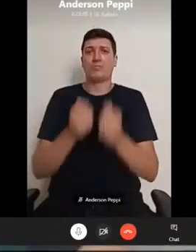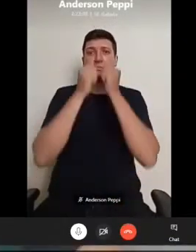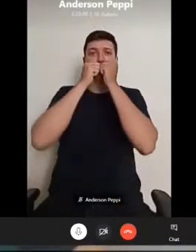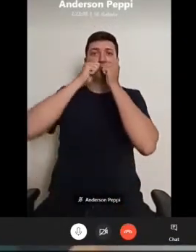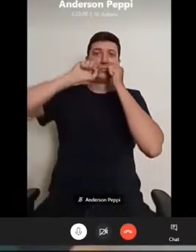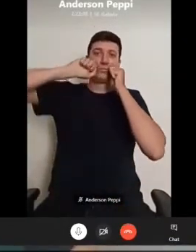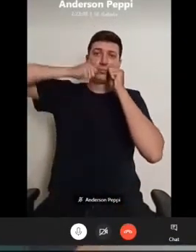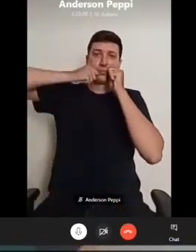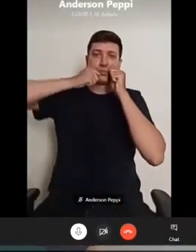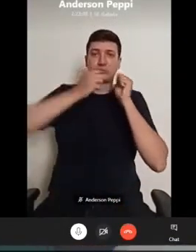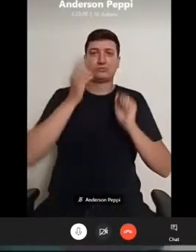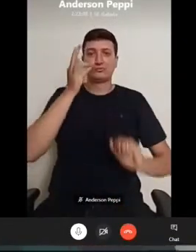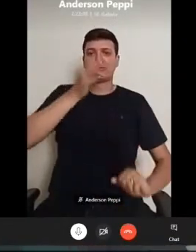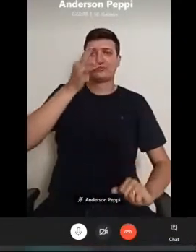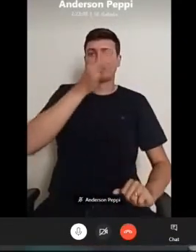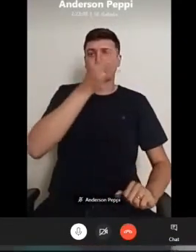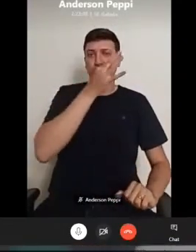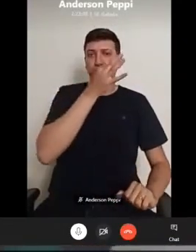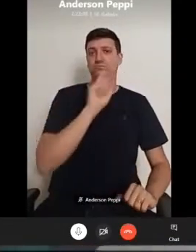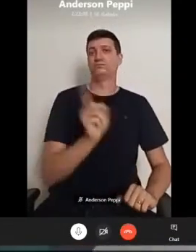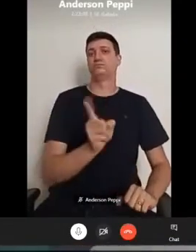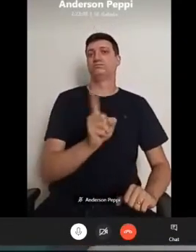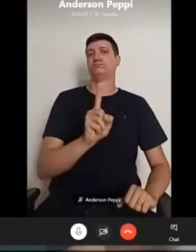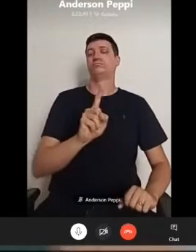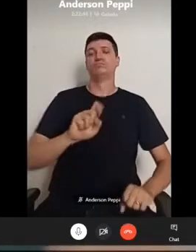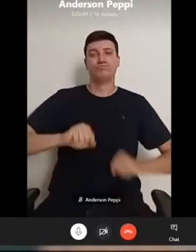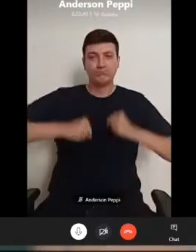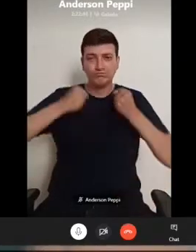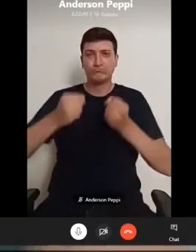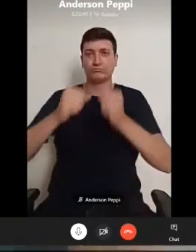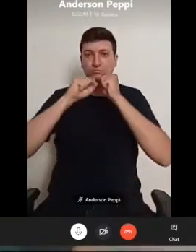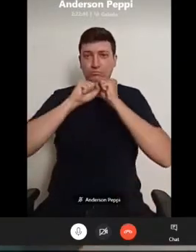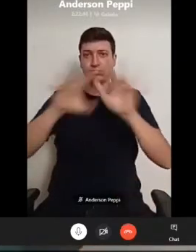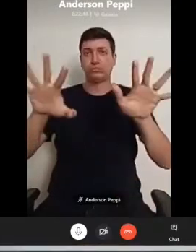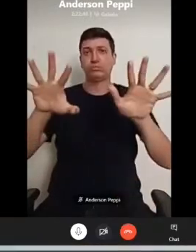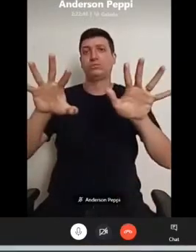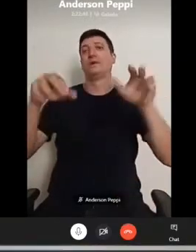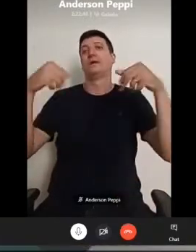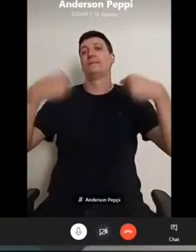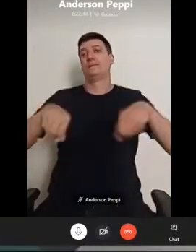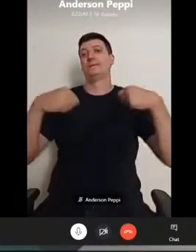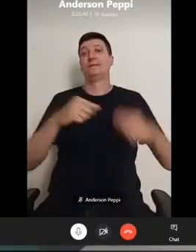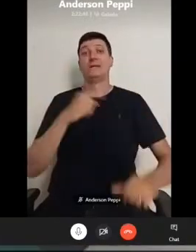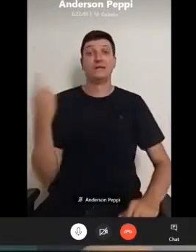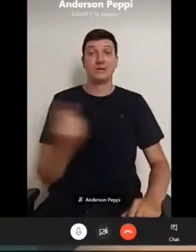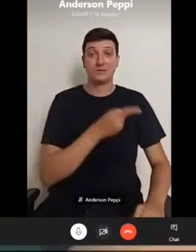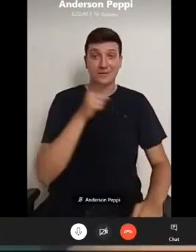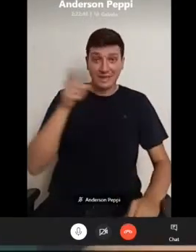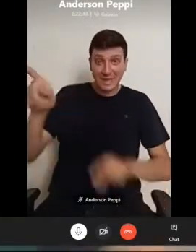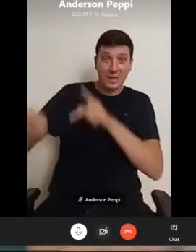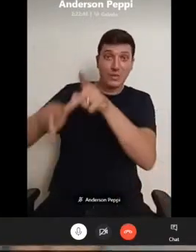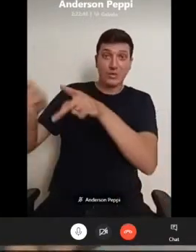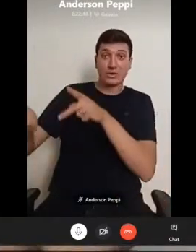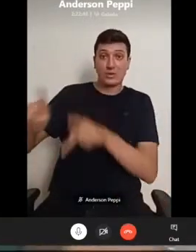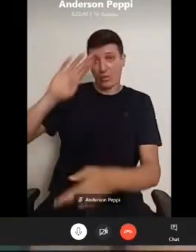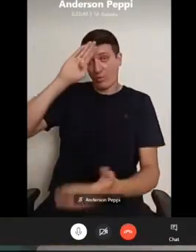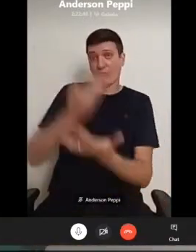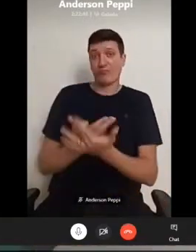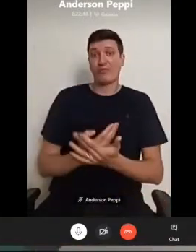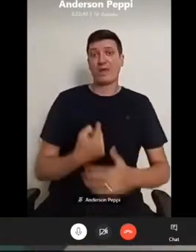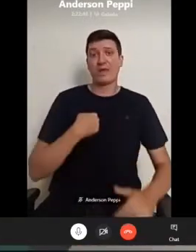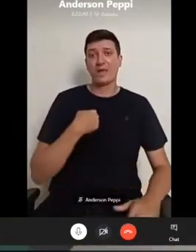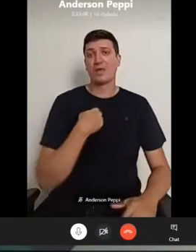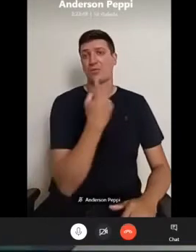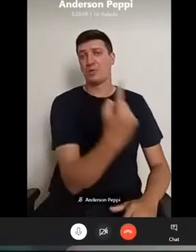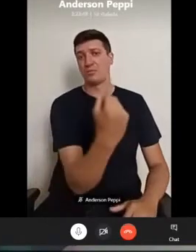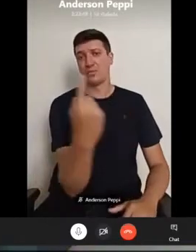deparar no dia a dia, mas a gente não vai se calar. Então, que a gente honre a confiança de todos os eleitores que se propuseram aí no dia 15 de novembro até a urna,